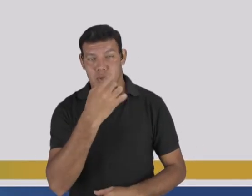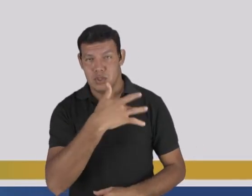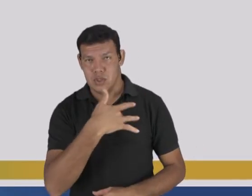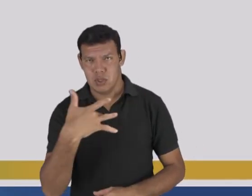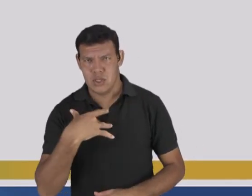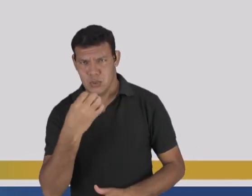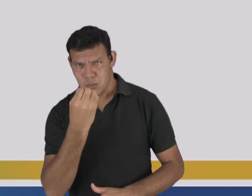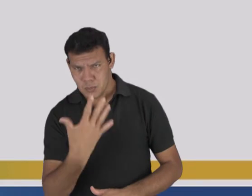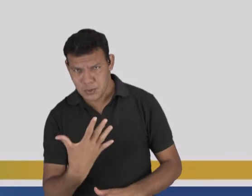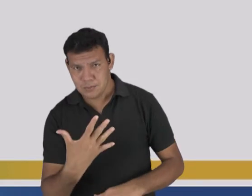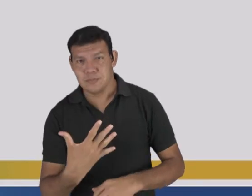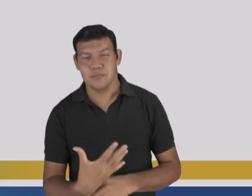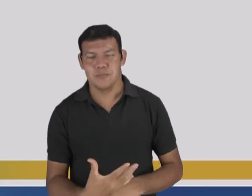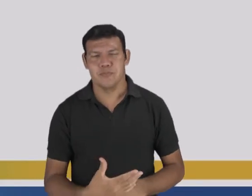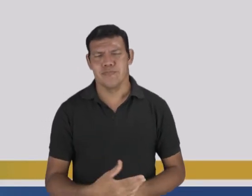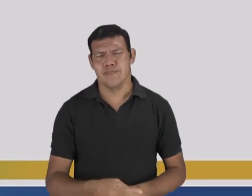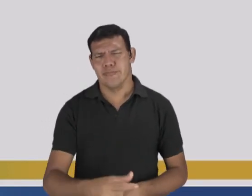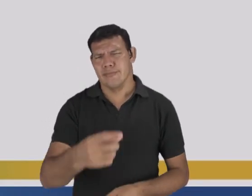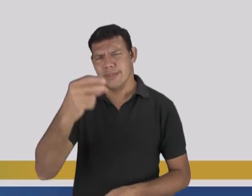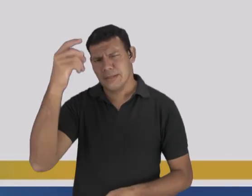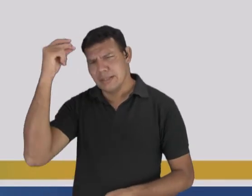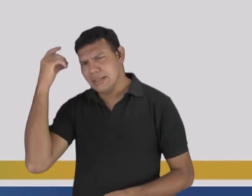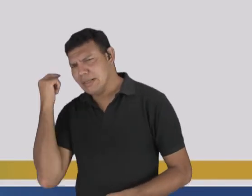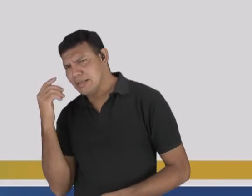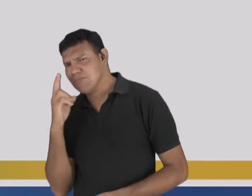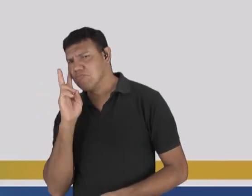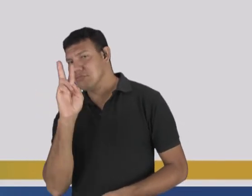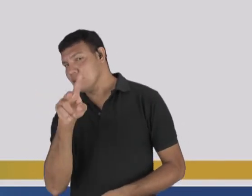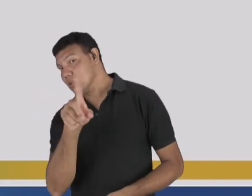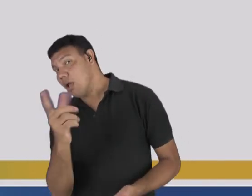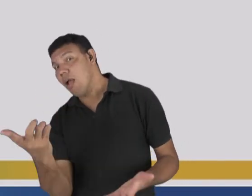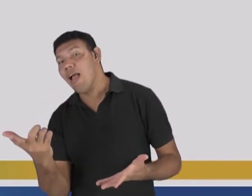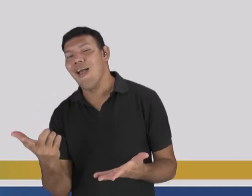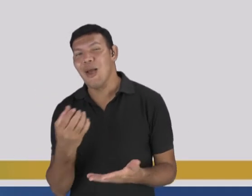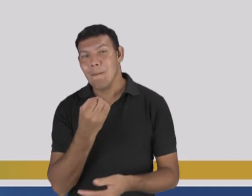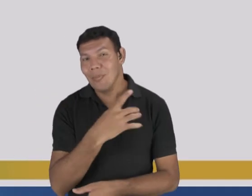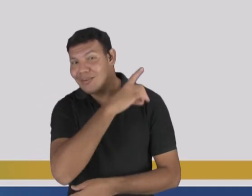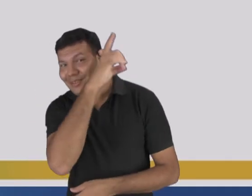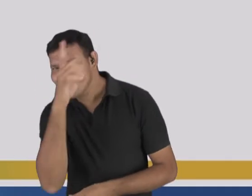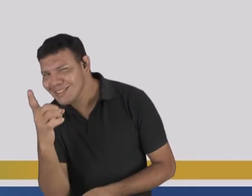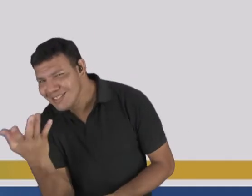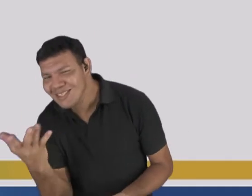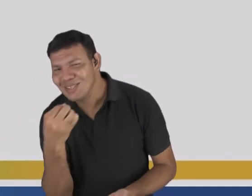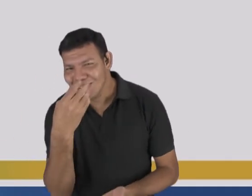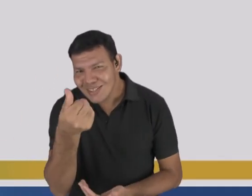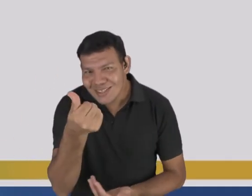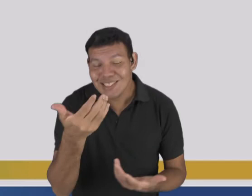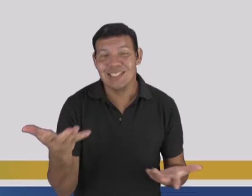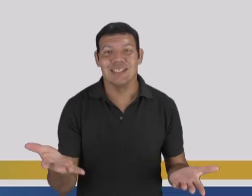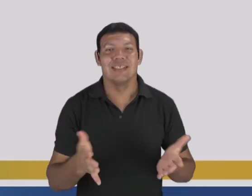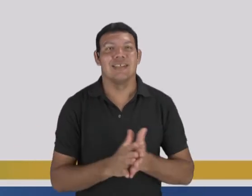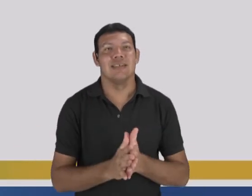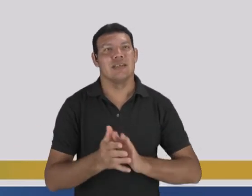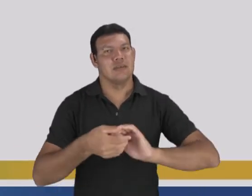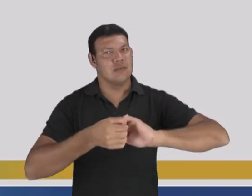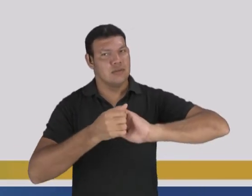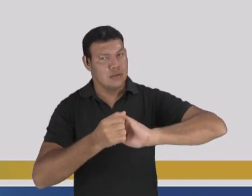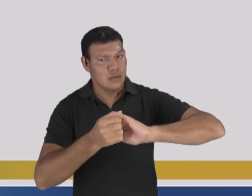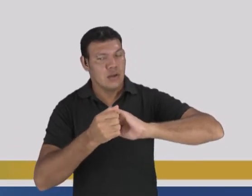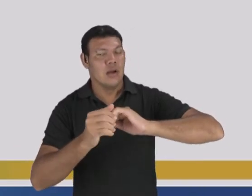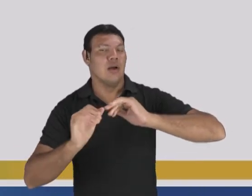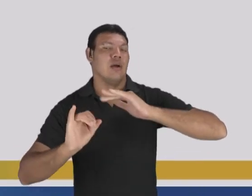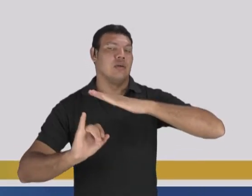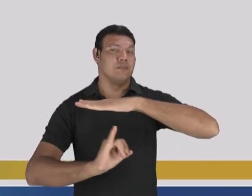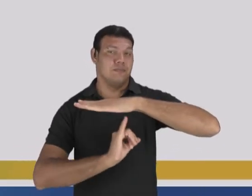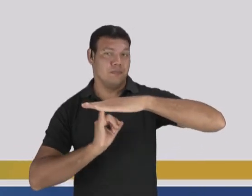assim, faz muito tempo que você não vê, você pergunta como é que a pessoa tá, né? Dá um bom dia. E eu também tenho uns saludos informais,